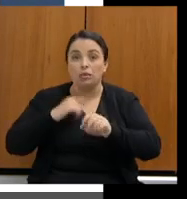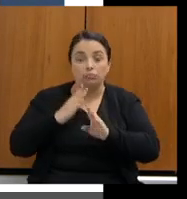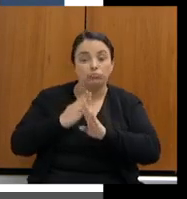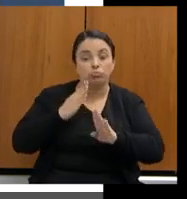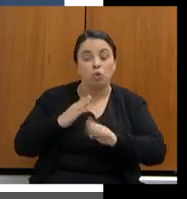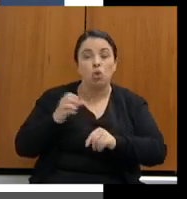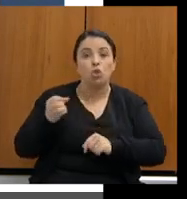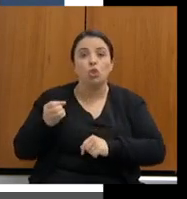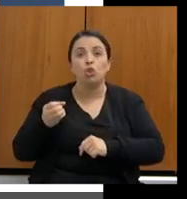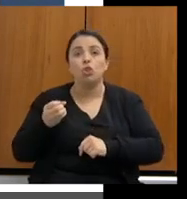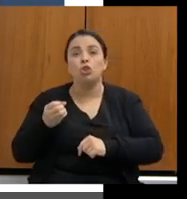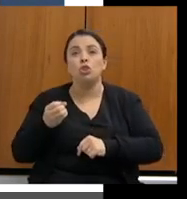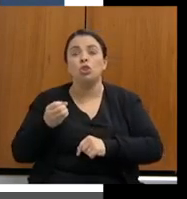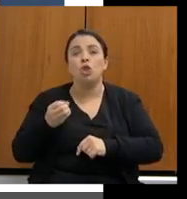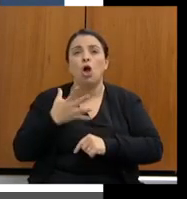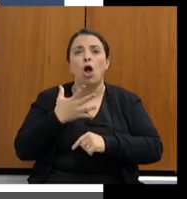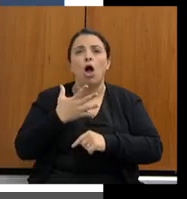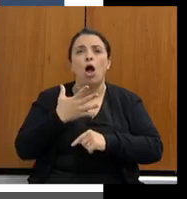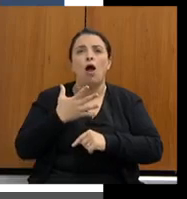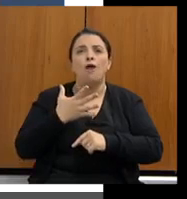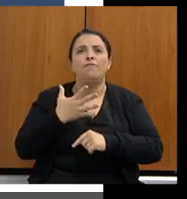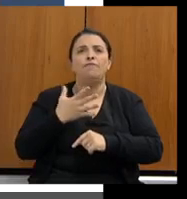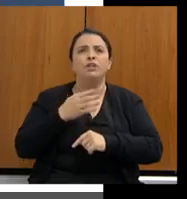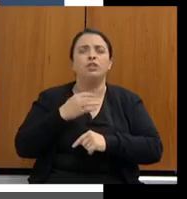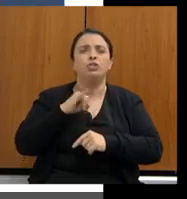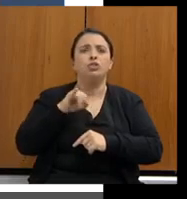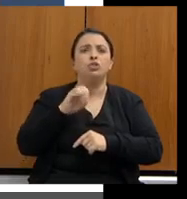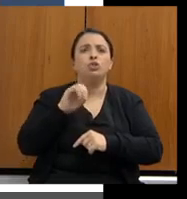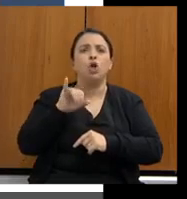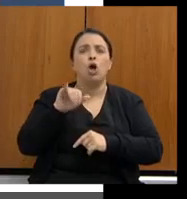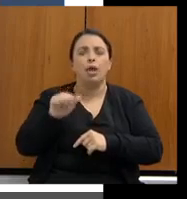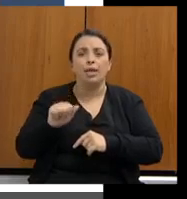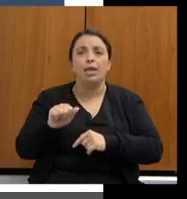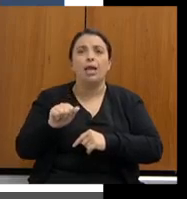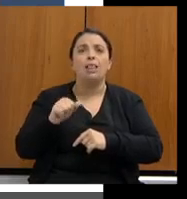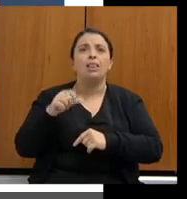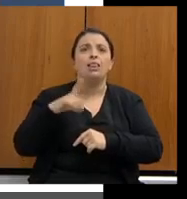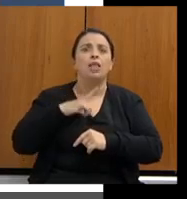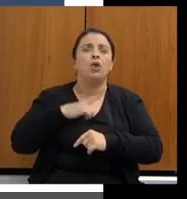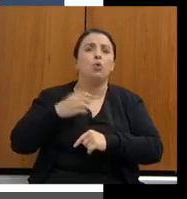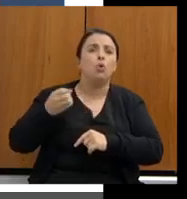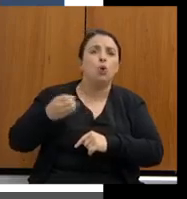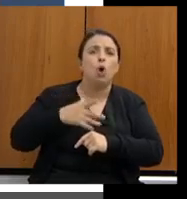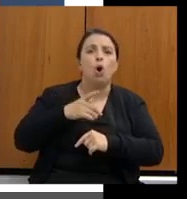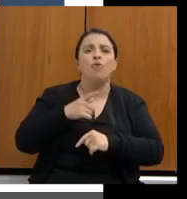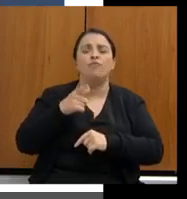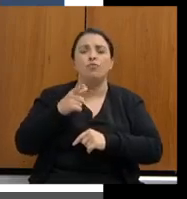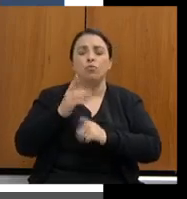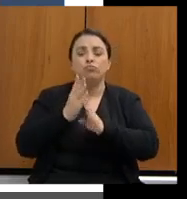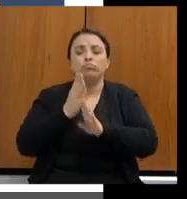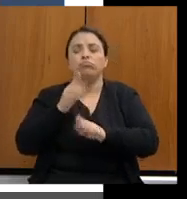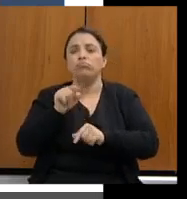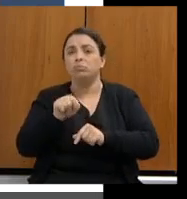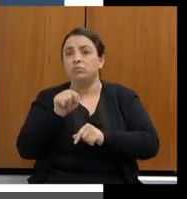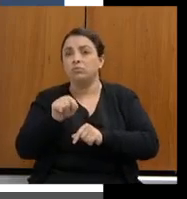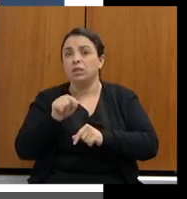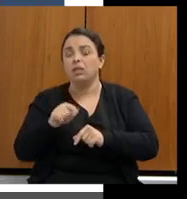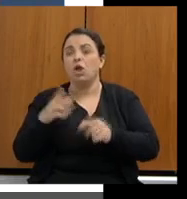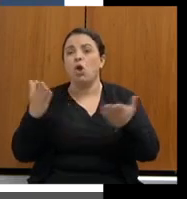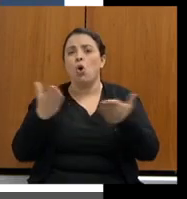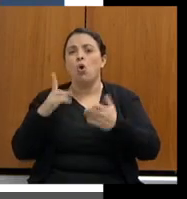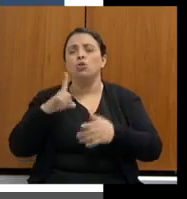joia especificamente no mês de maio nós temos um novo identificado hoje nós podemos dizer que